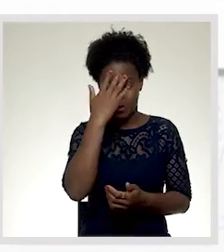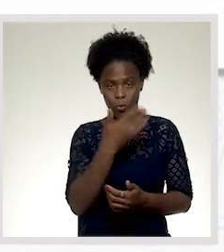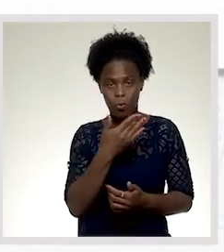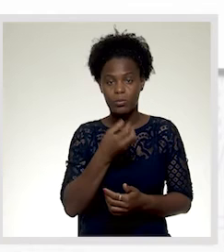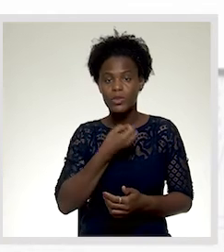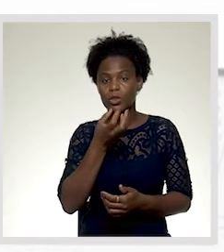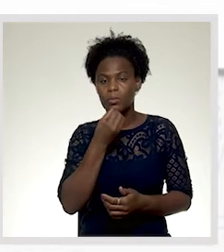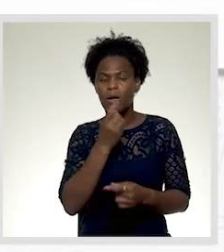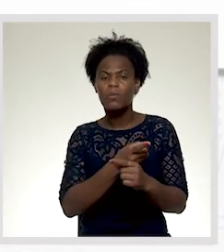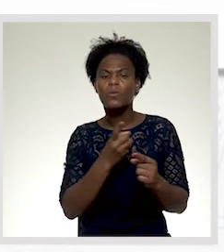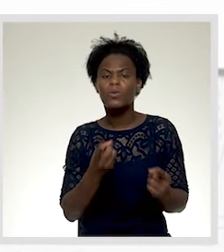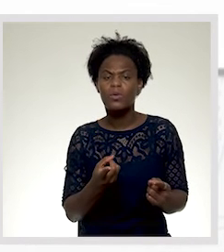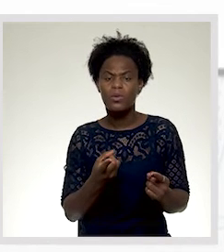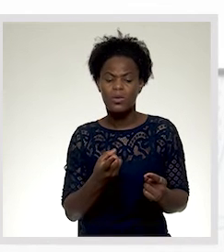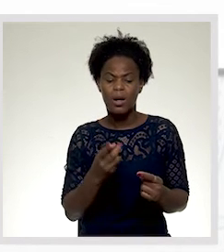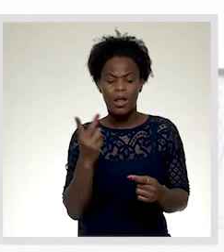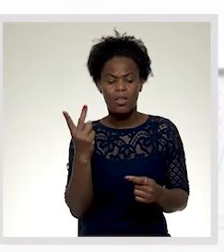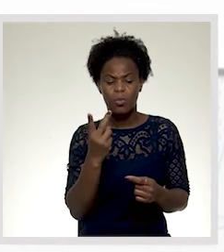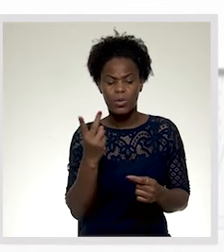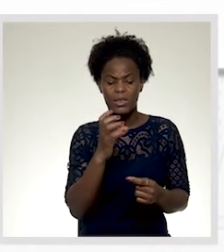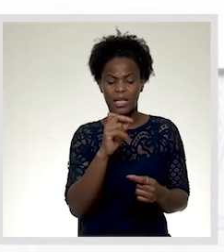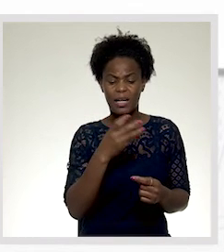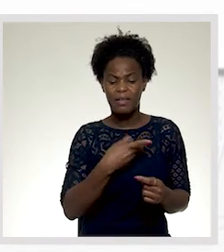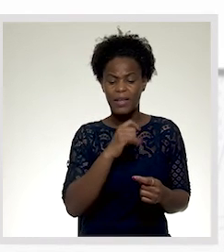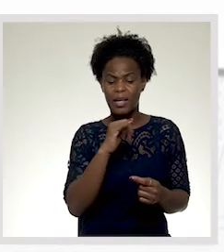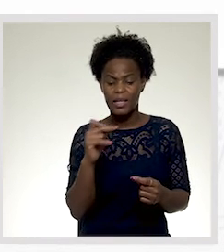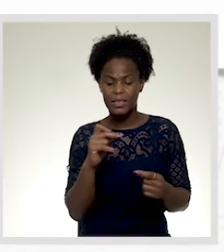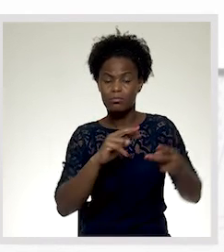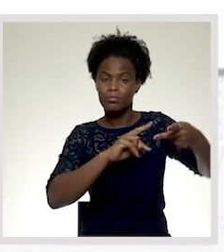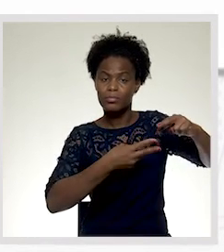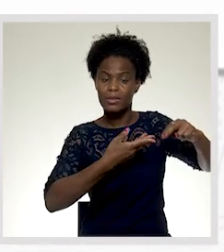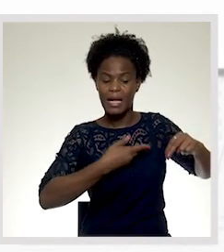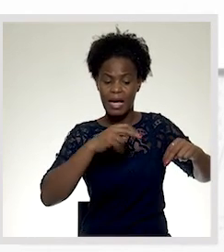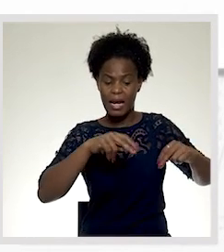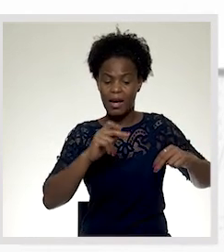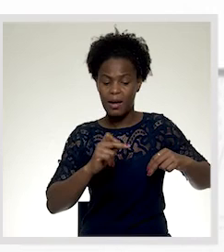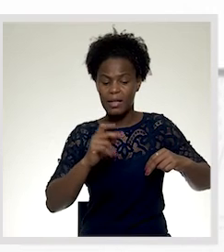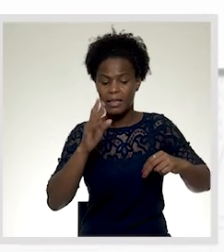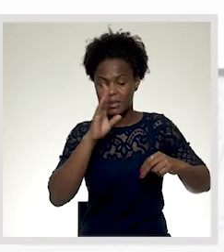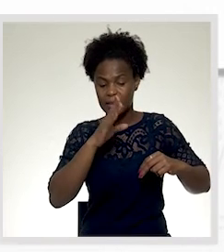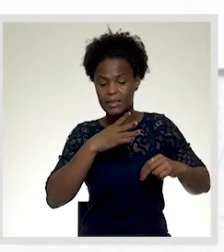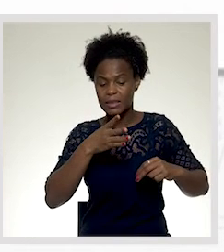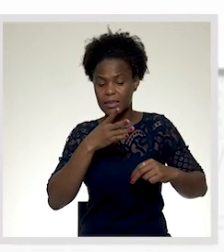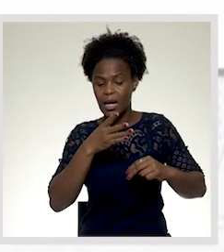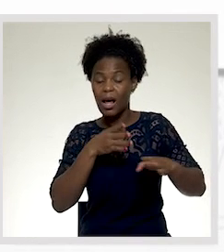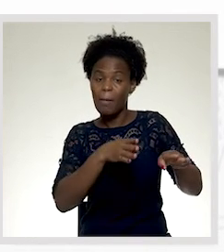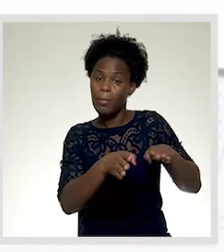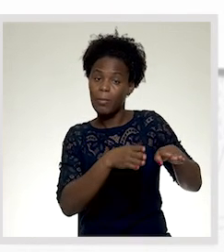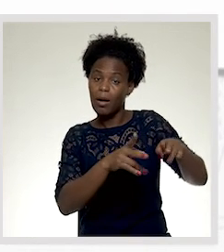TPC. 1. Explique a razão de as duas cadeias das moléculas de DNA se